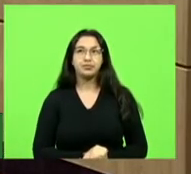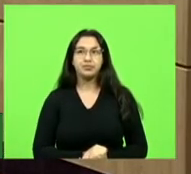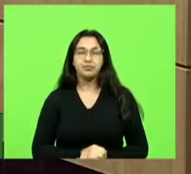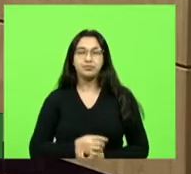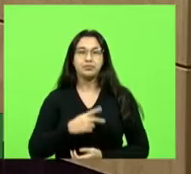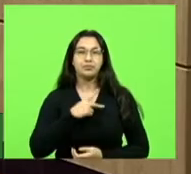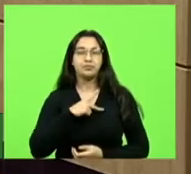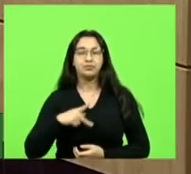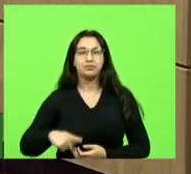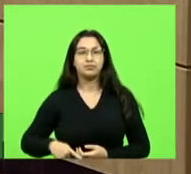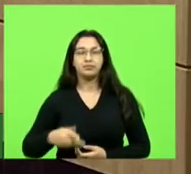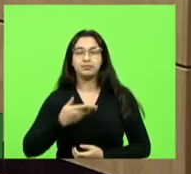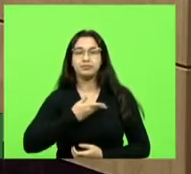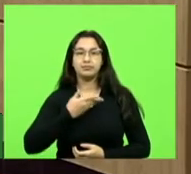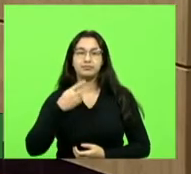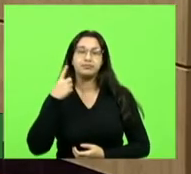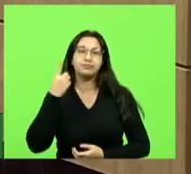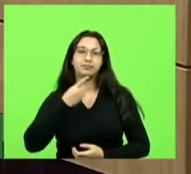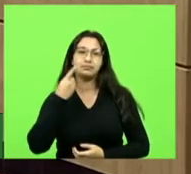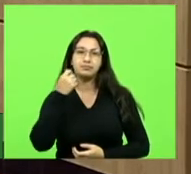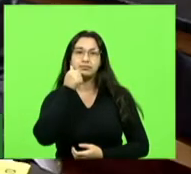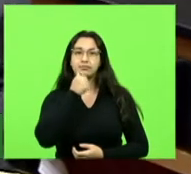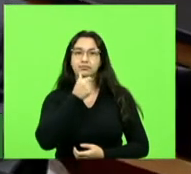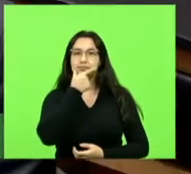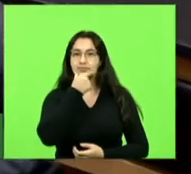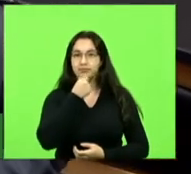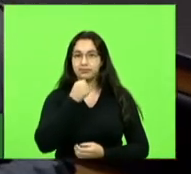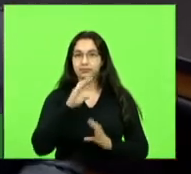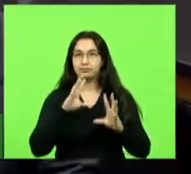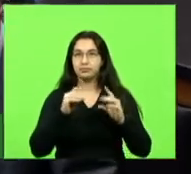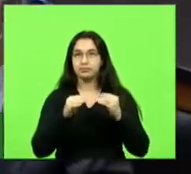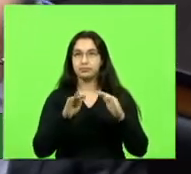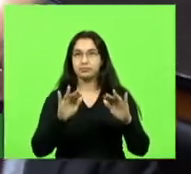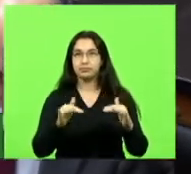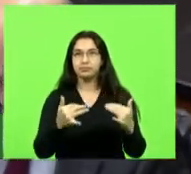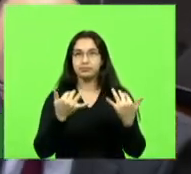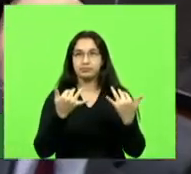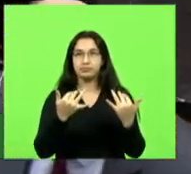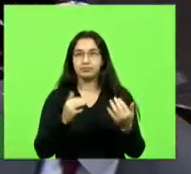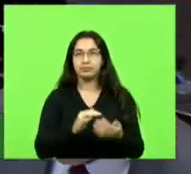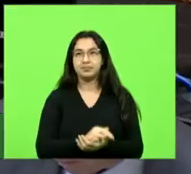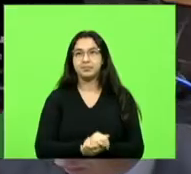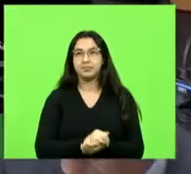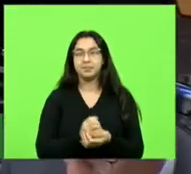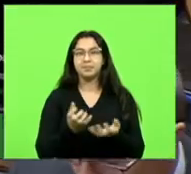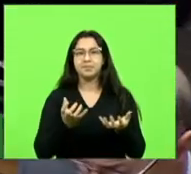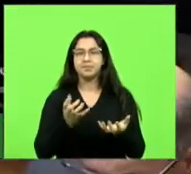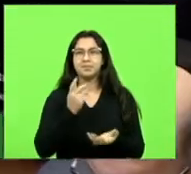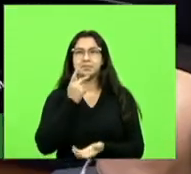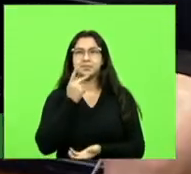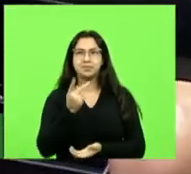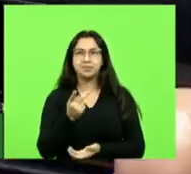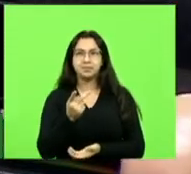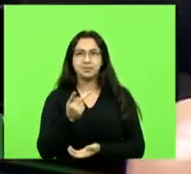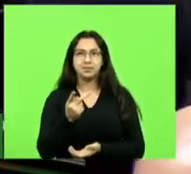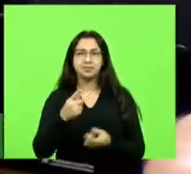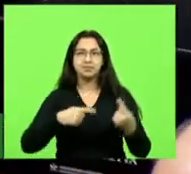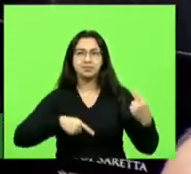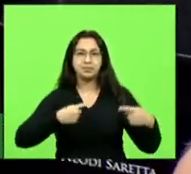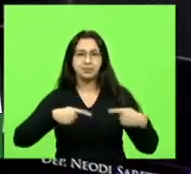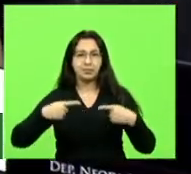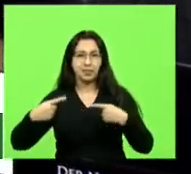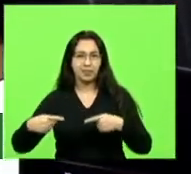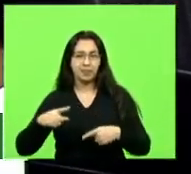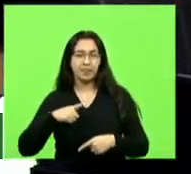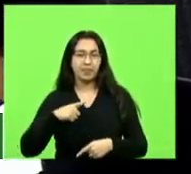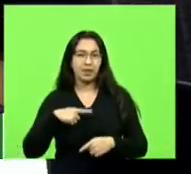Presidente, colegas deputados, deputadas, todos que nos acompanham, eu quero mencionar o debate que fizemos na Comissão de